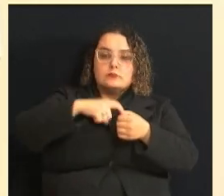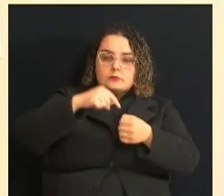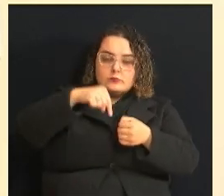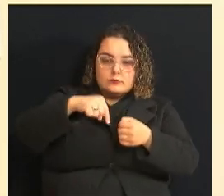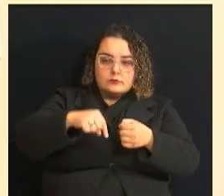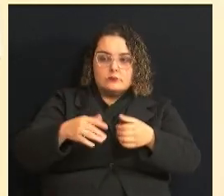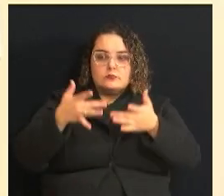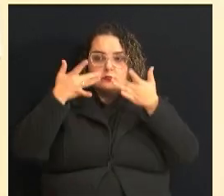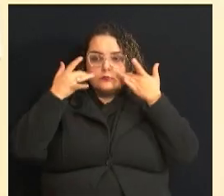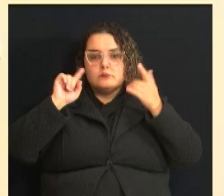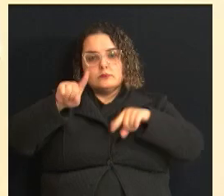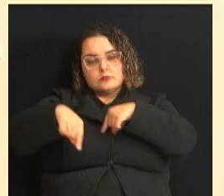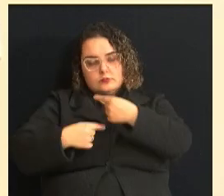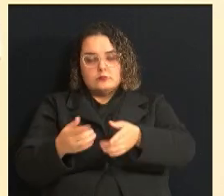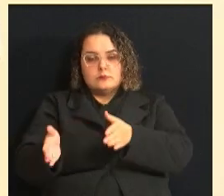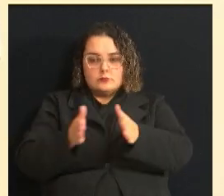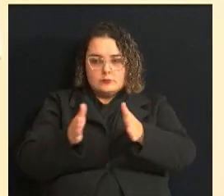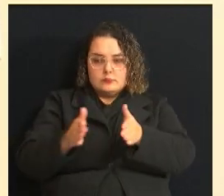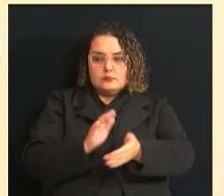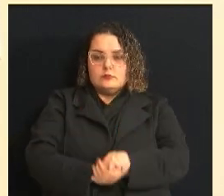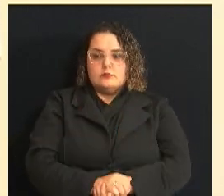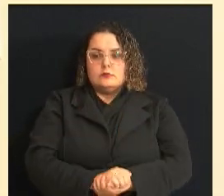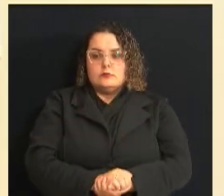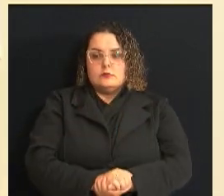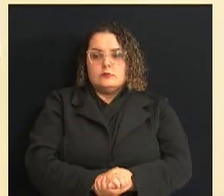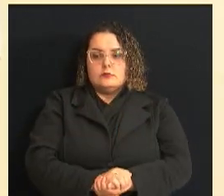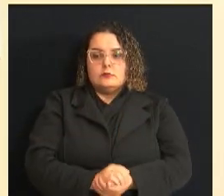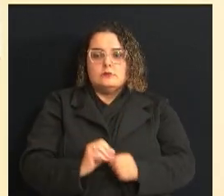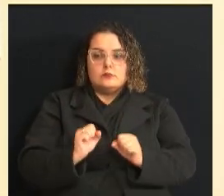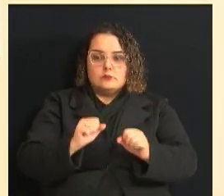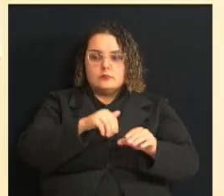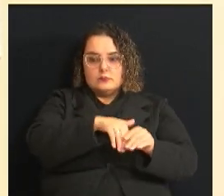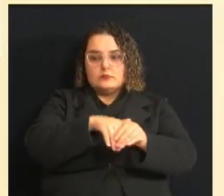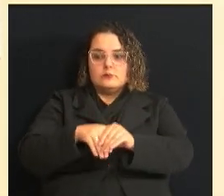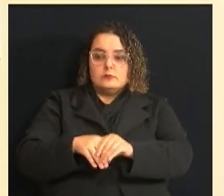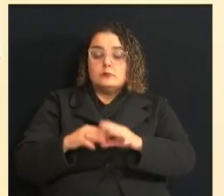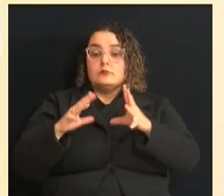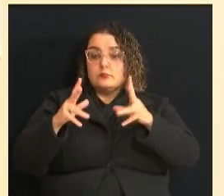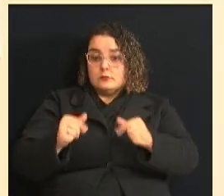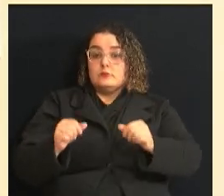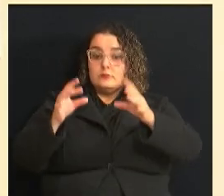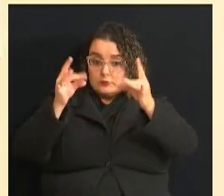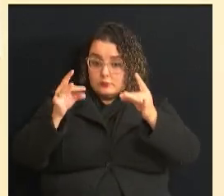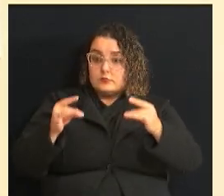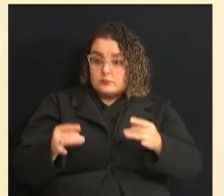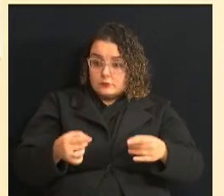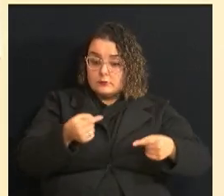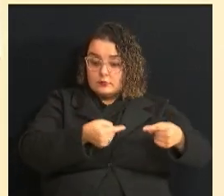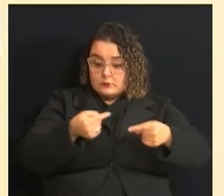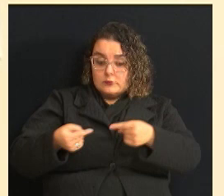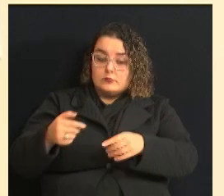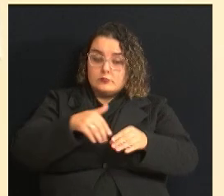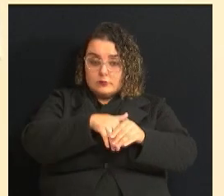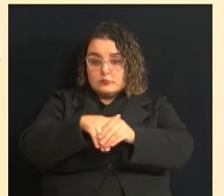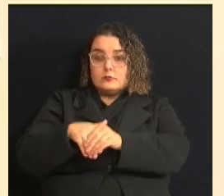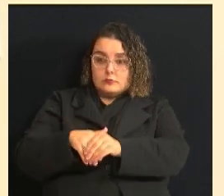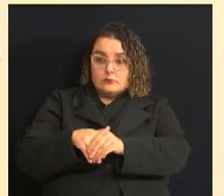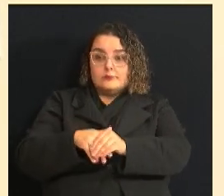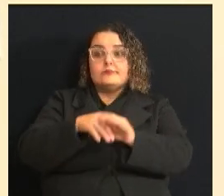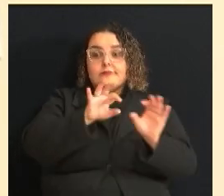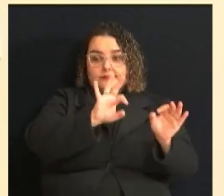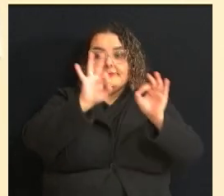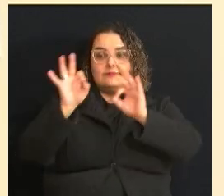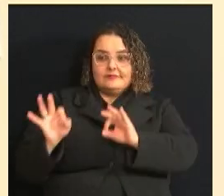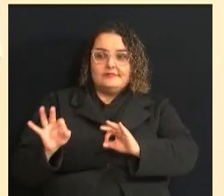próxima oportunidade e, enfim, seja votado. Todos os detalhes dessas discussões, dessas votações, você aí de casa acompanha no